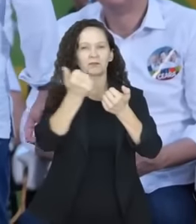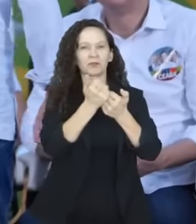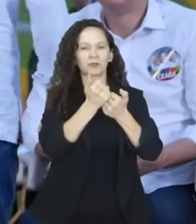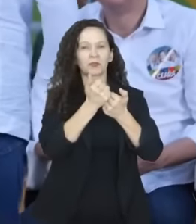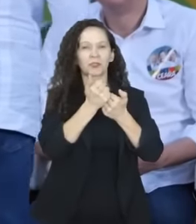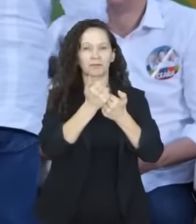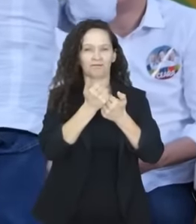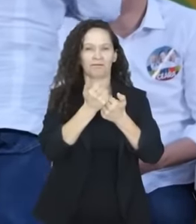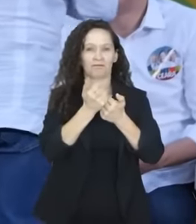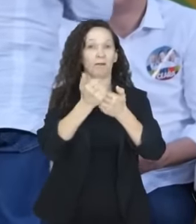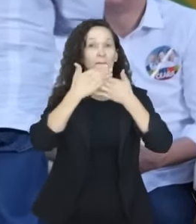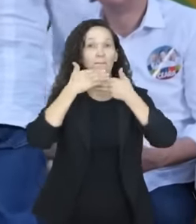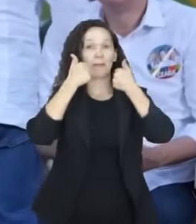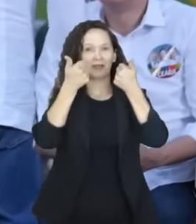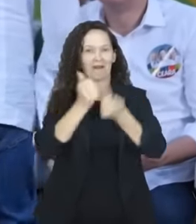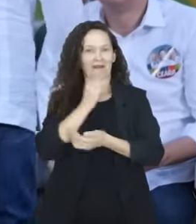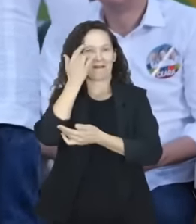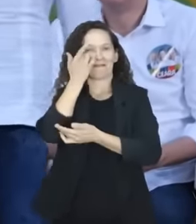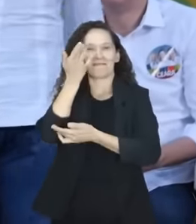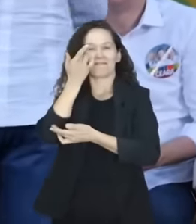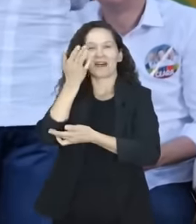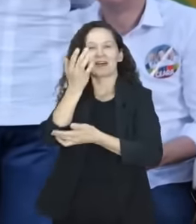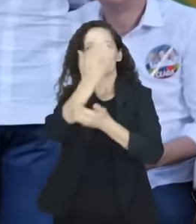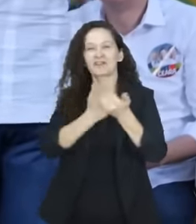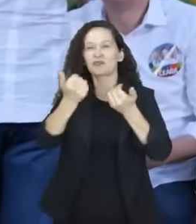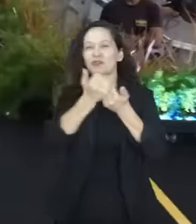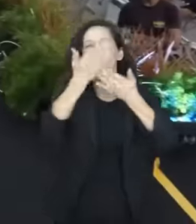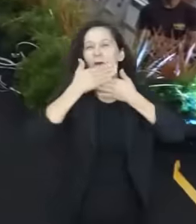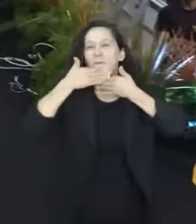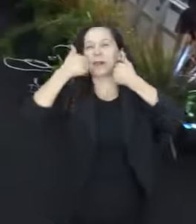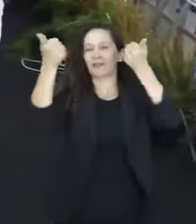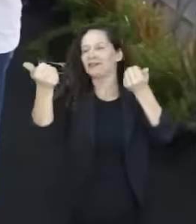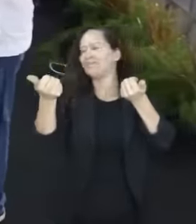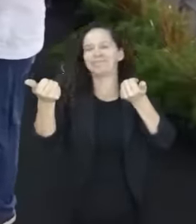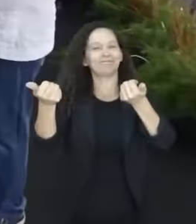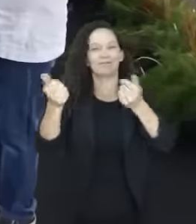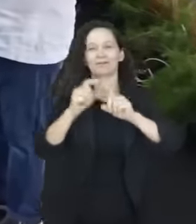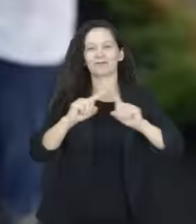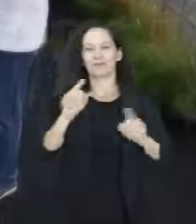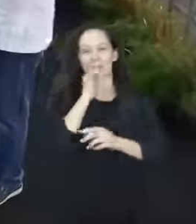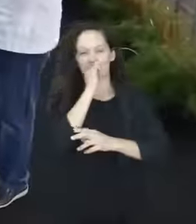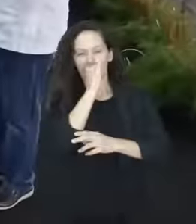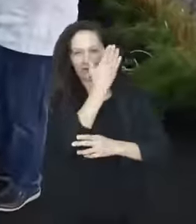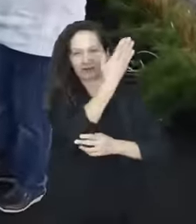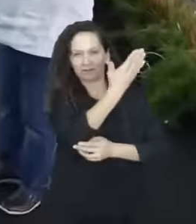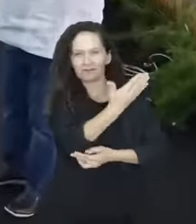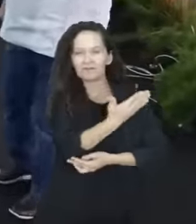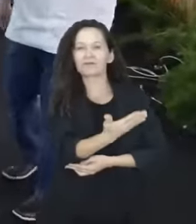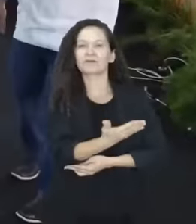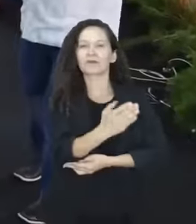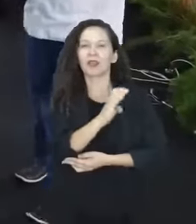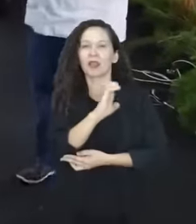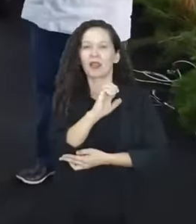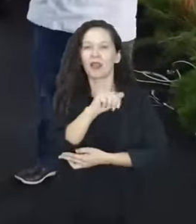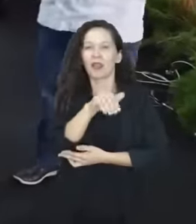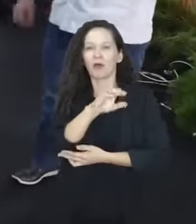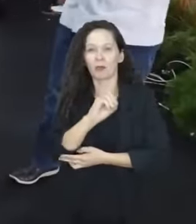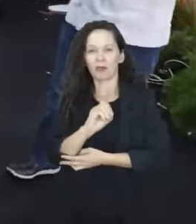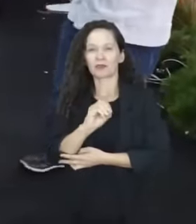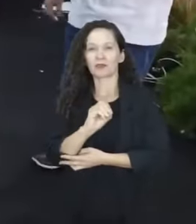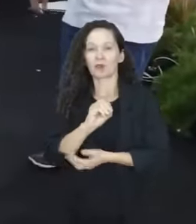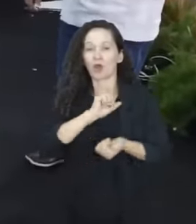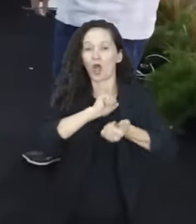fácil substituir o melhor jogador. Mas eu queria dizer uma coisa para você, mano. Na Copa do Mundo de